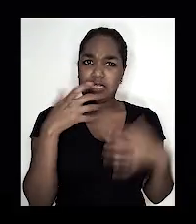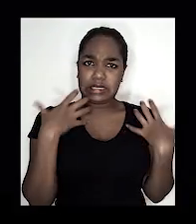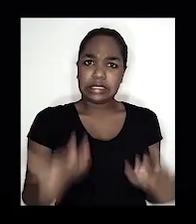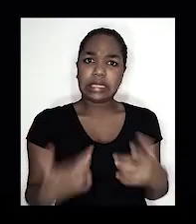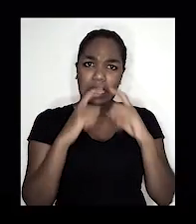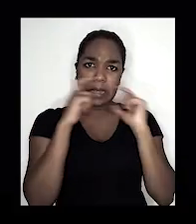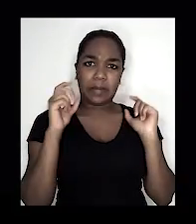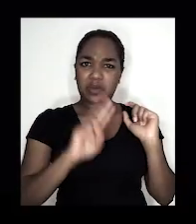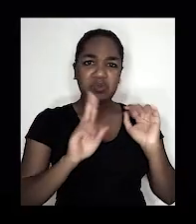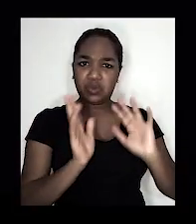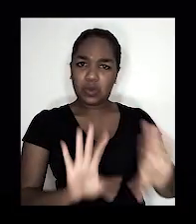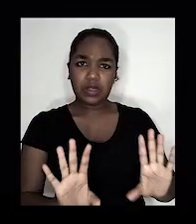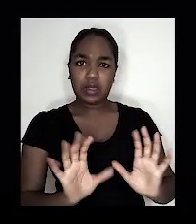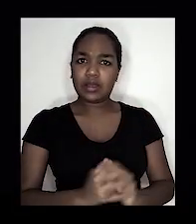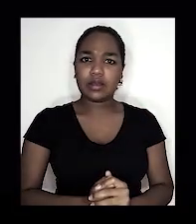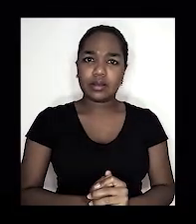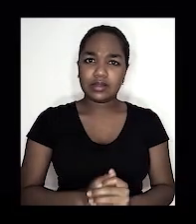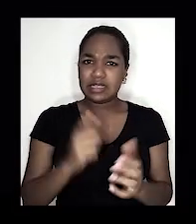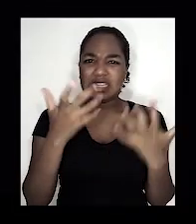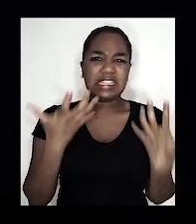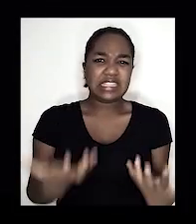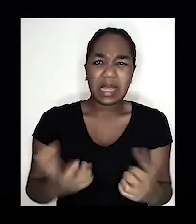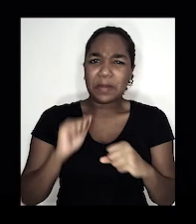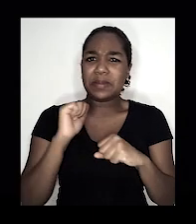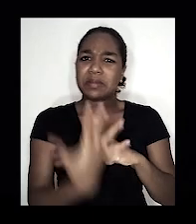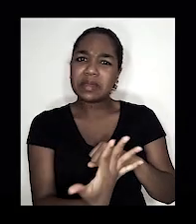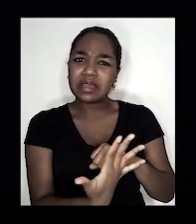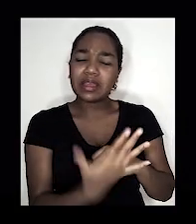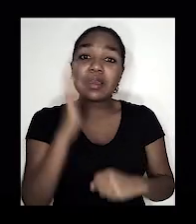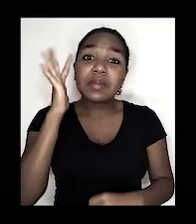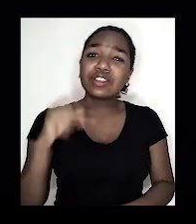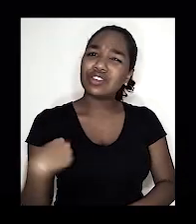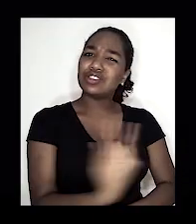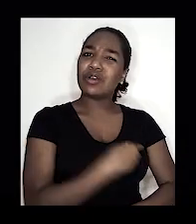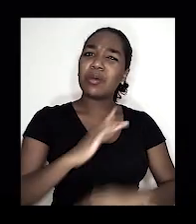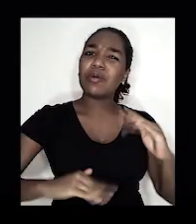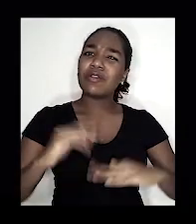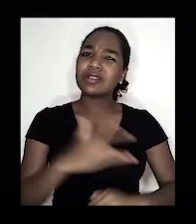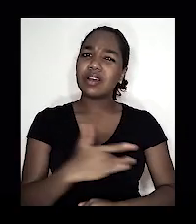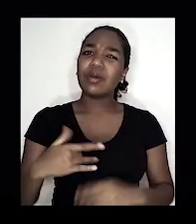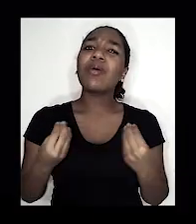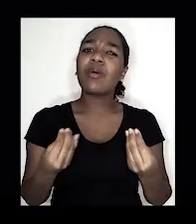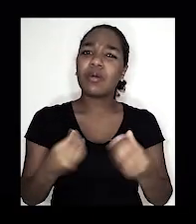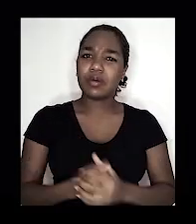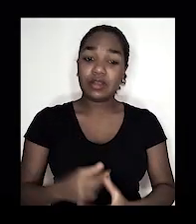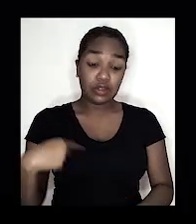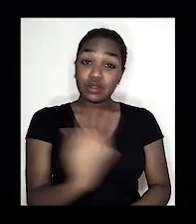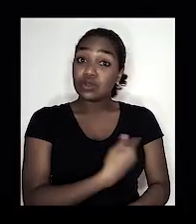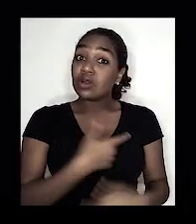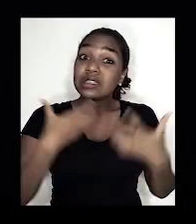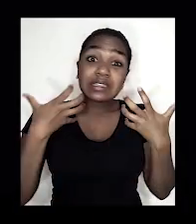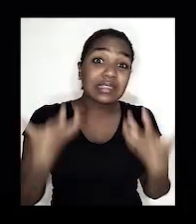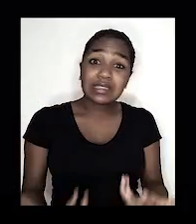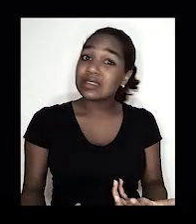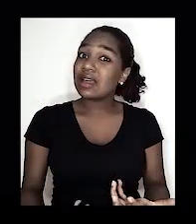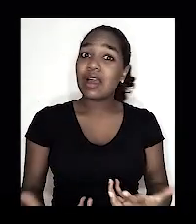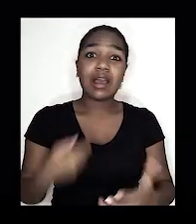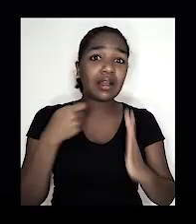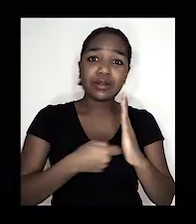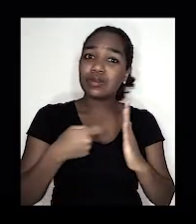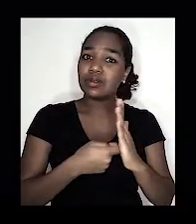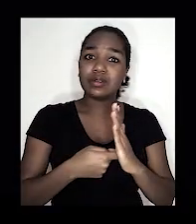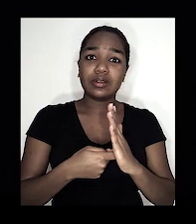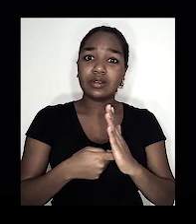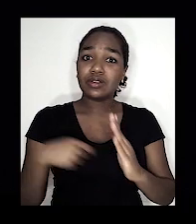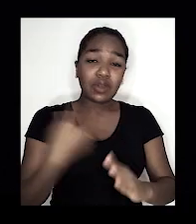quer dizer que você cansou de usar máscara. Cansou da pandemia? Imagine nós, profissionais de saúde. Nós estamos exaustos nessa luta